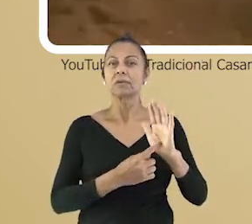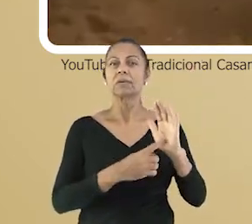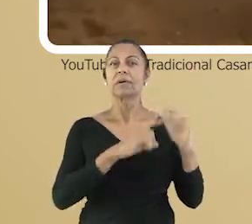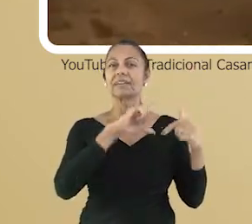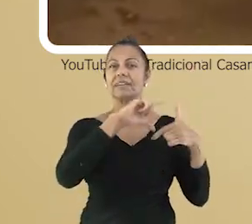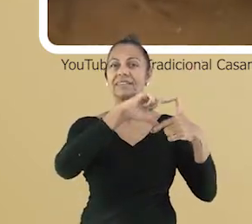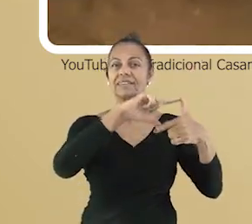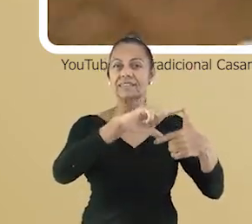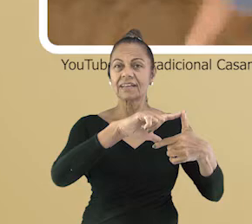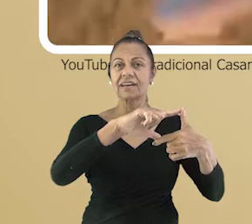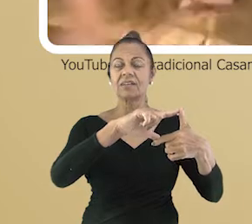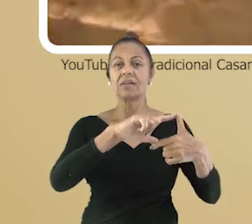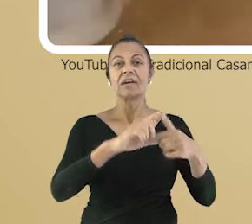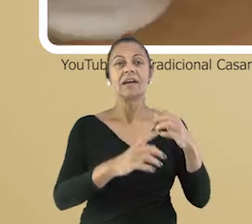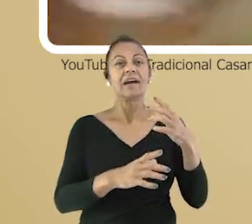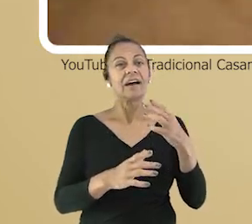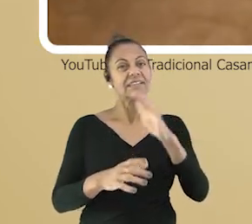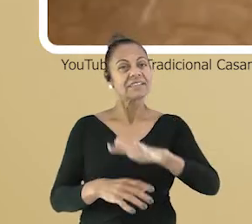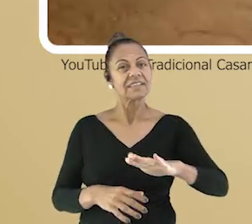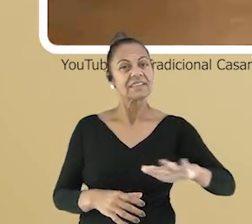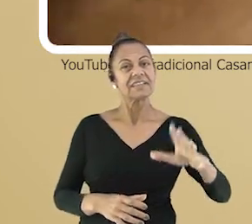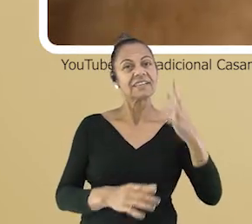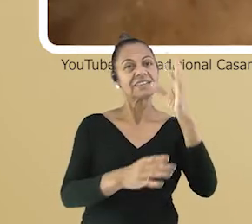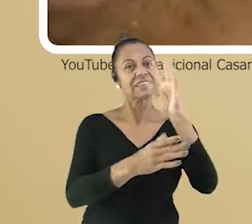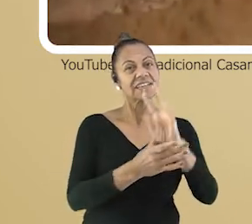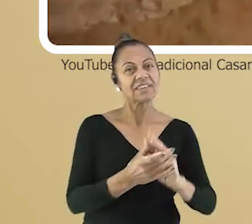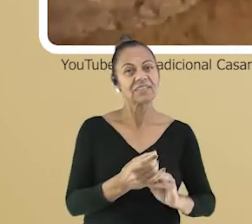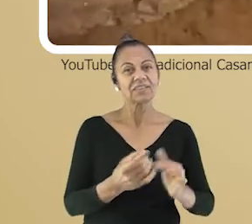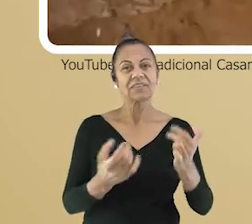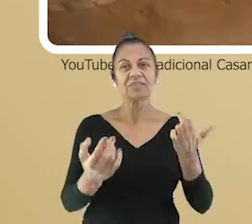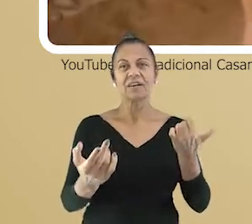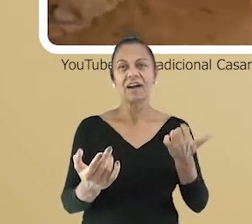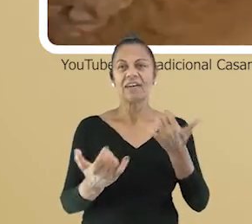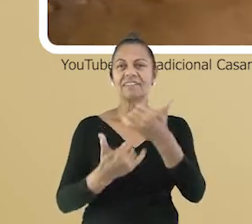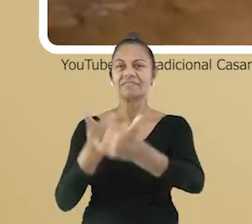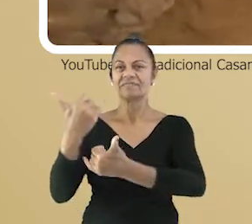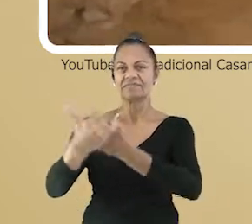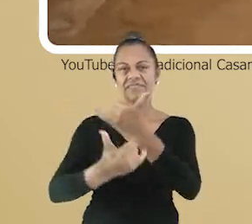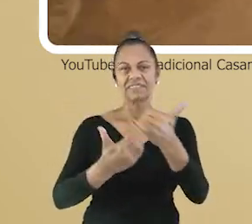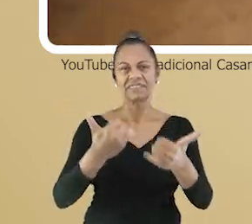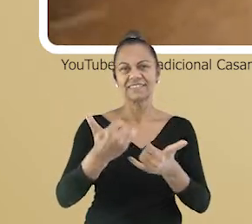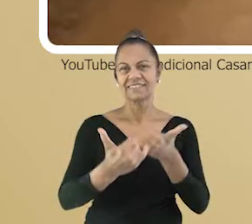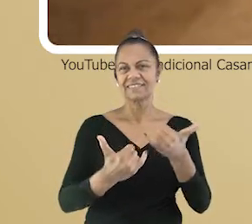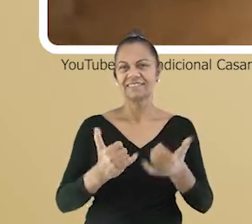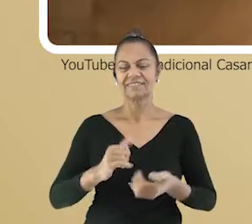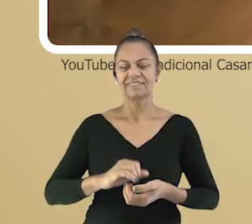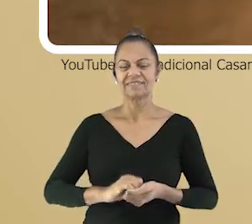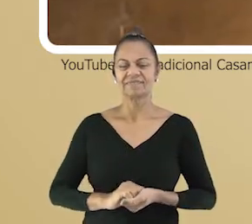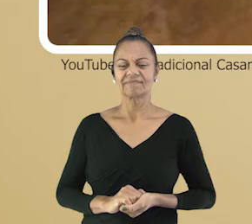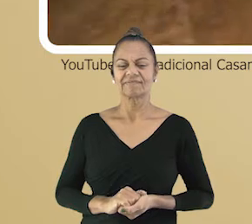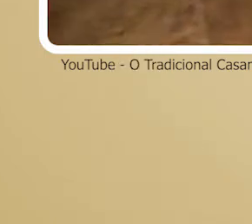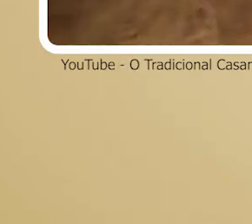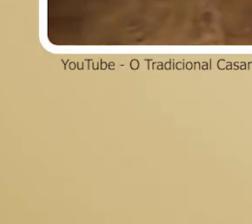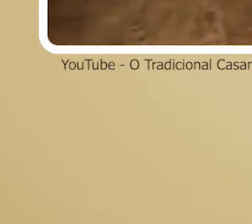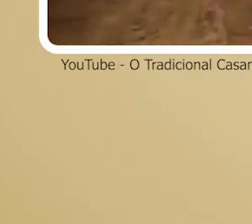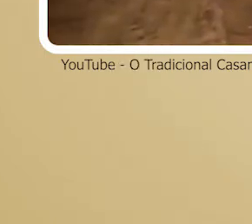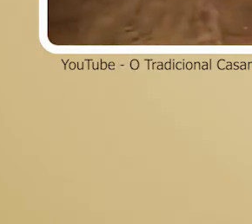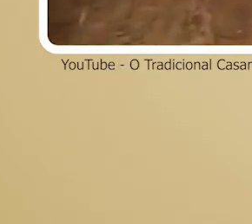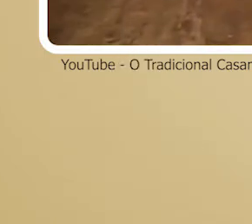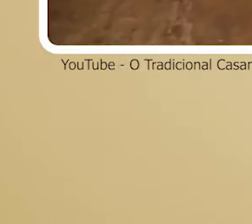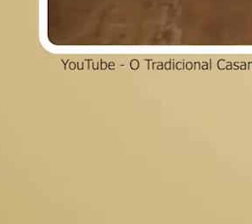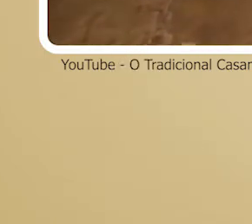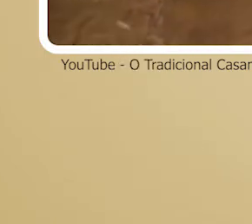livre trânsito em todos os espaços de um casamento adulto cria no corpo das crianças um saber vivencial que